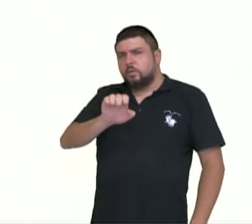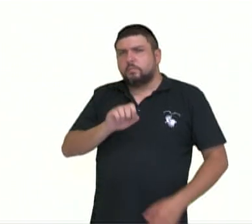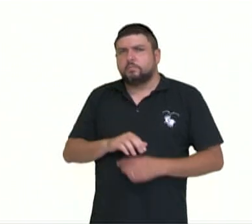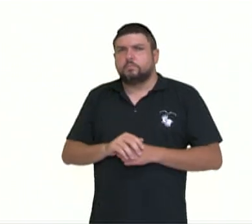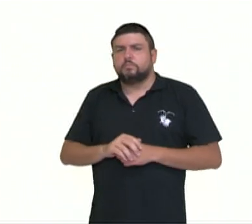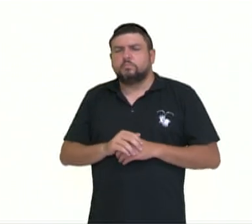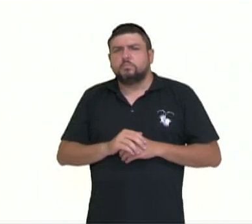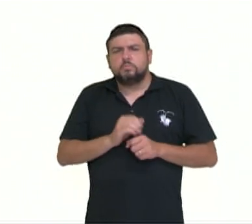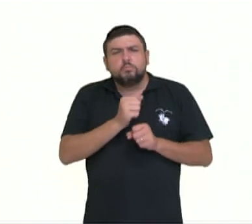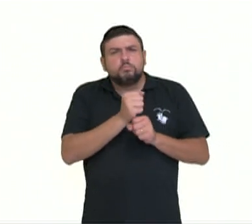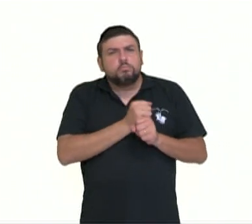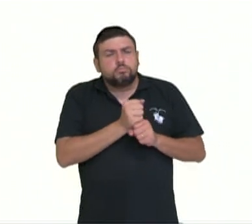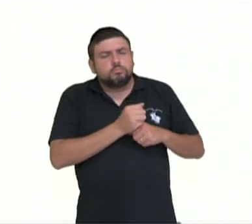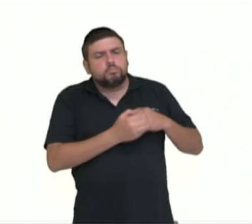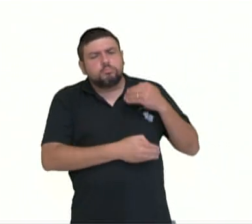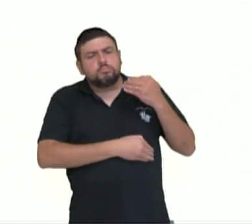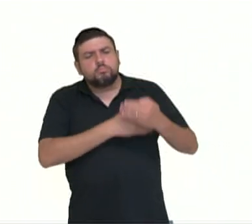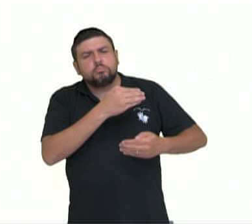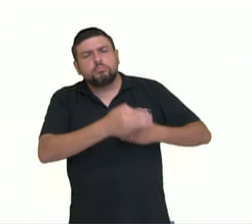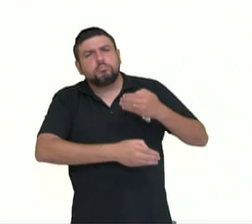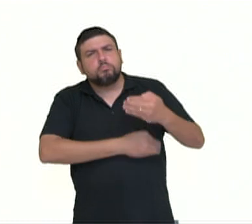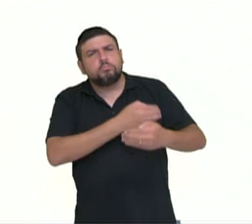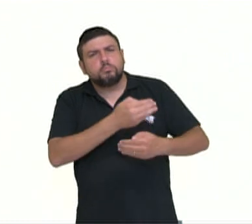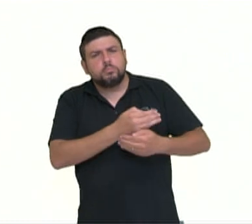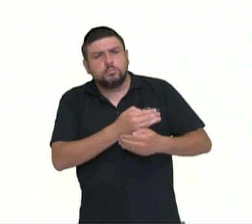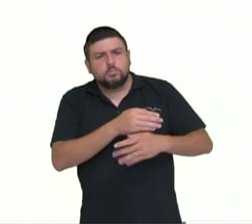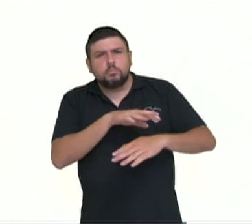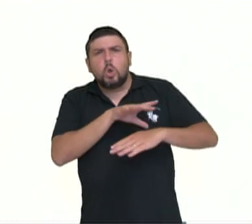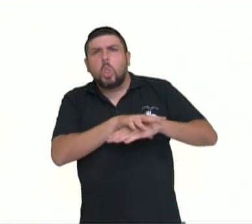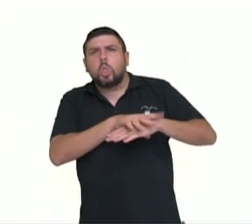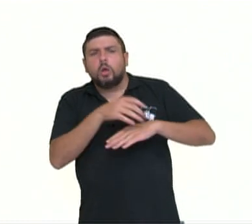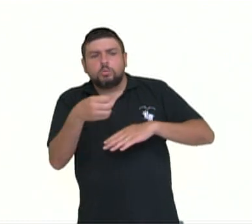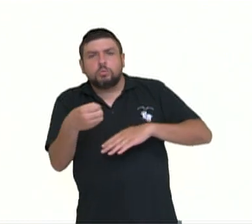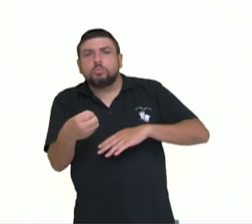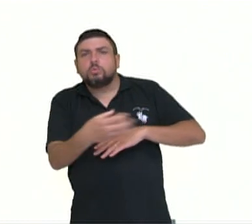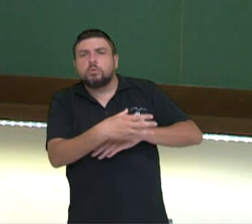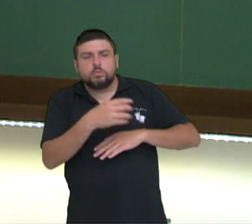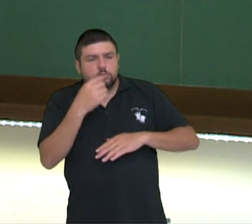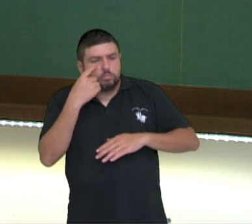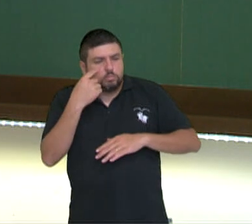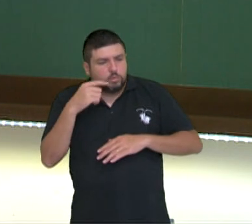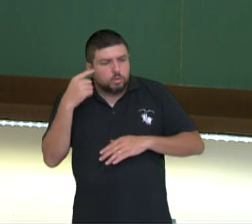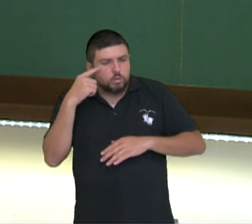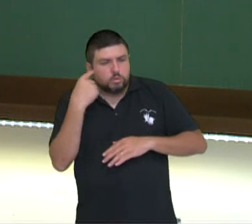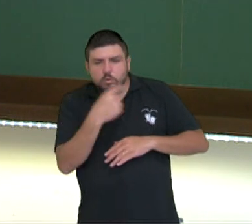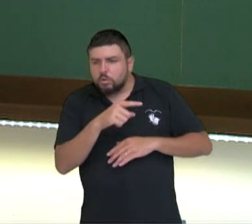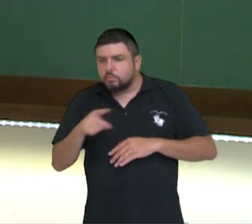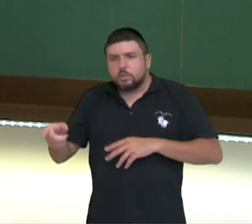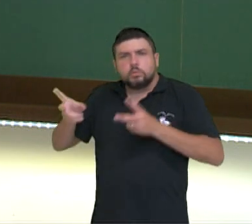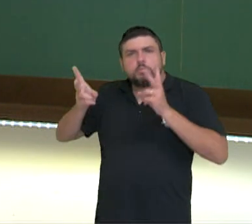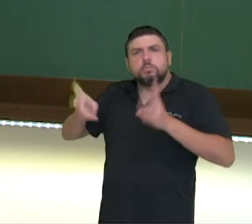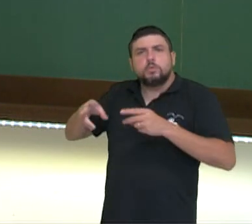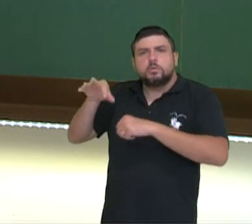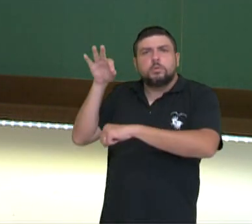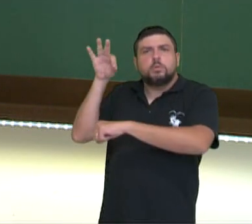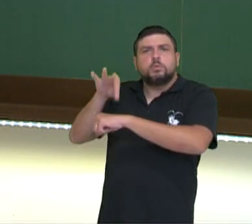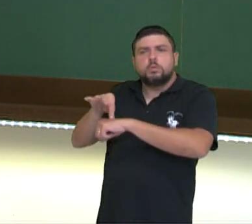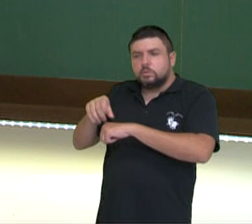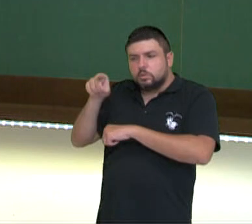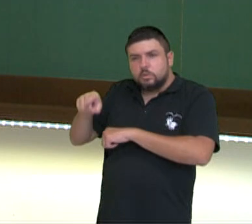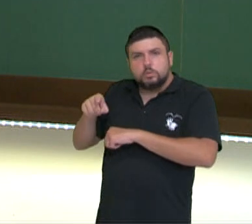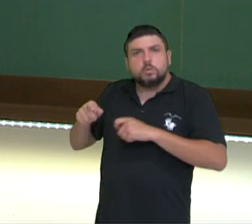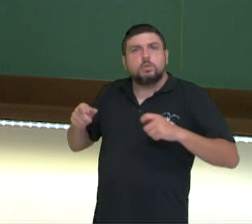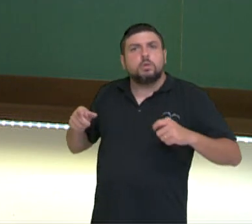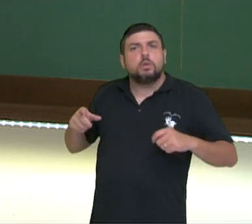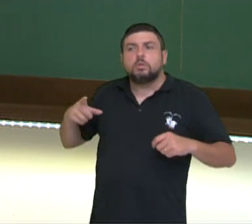doenças foram surgindo, ou seja, as doenças emergentes, então a gente conseguiu estabelecer esse panorama e trazer essas informações